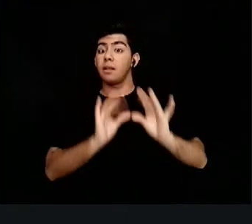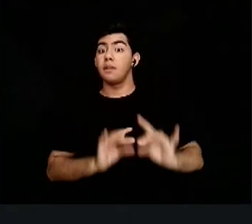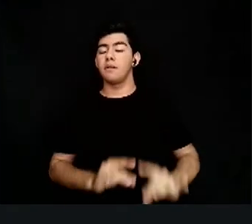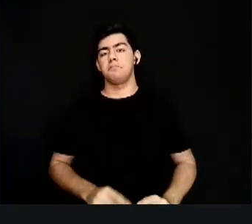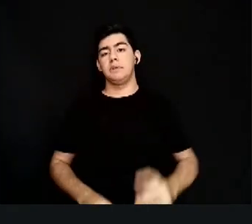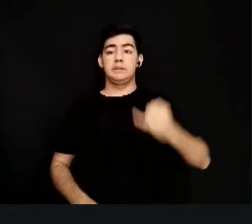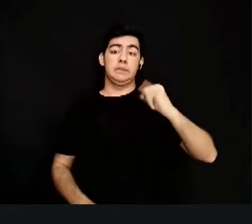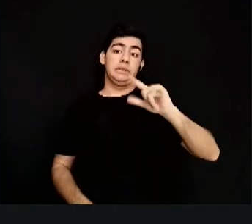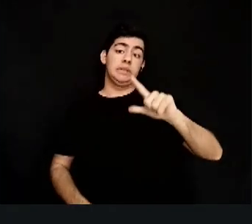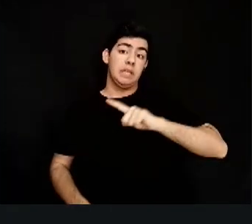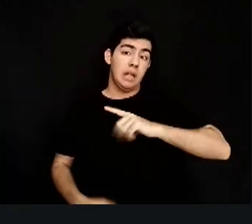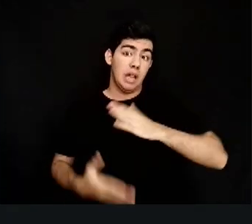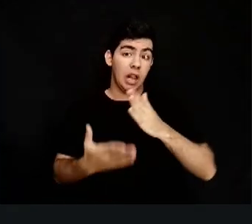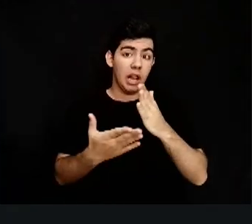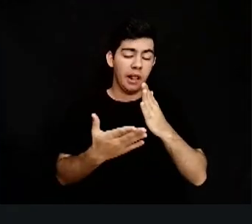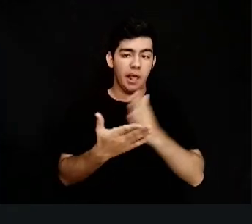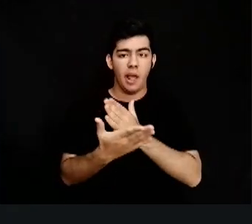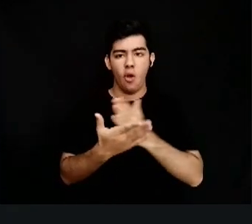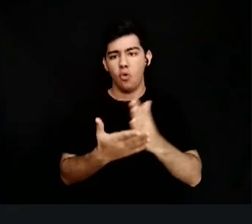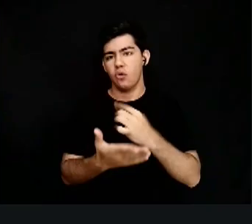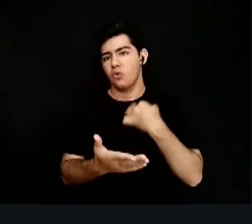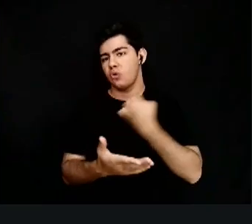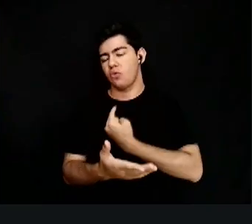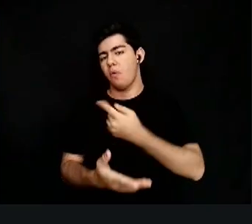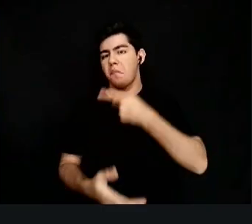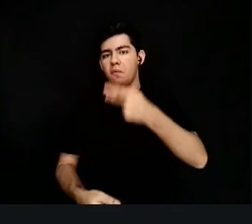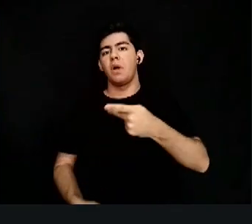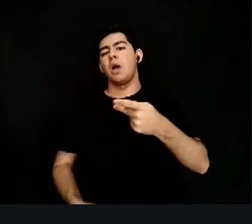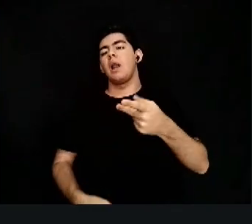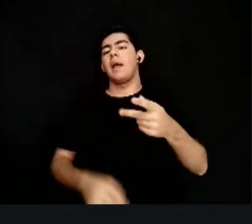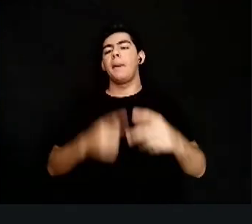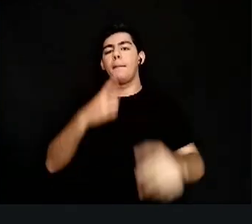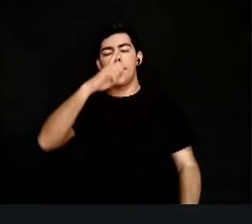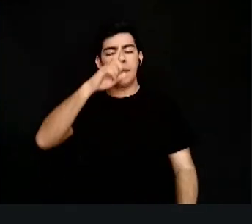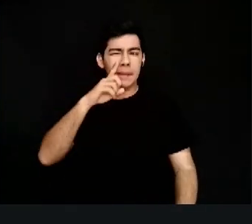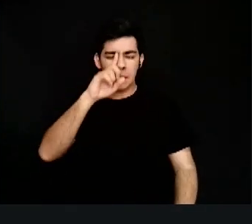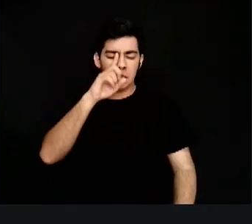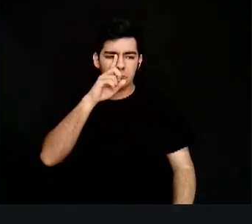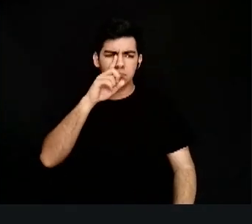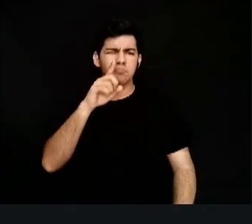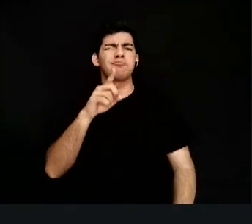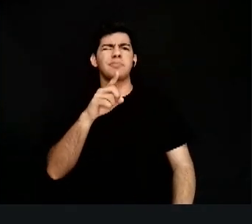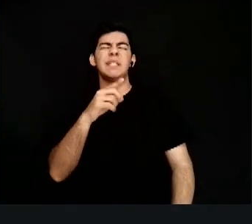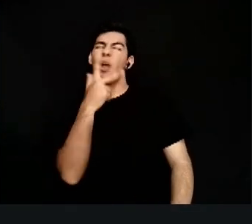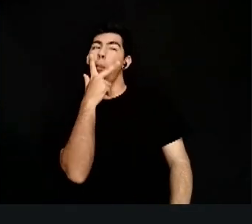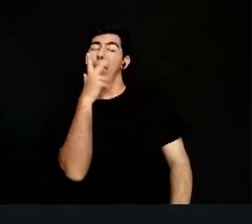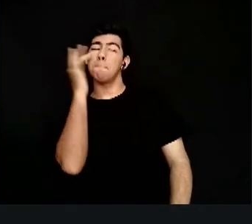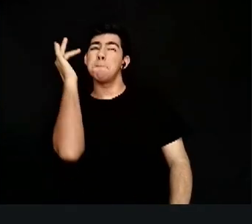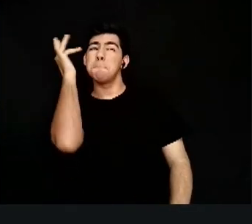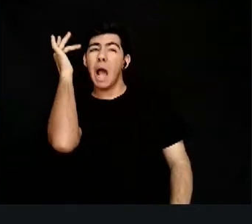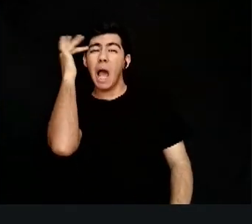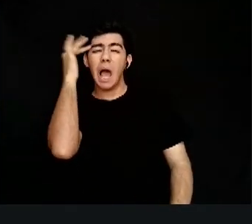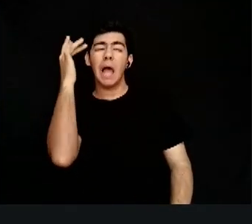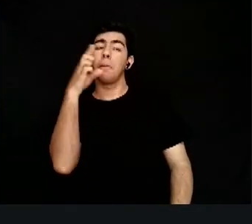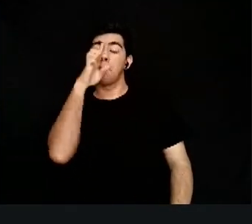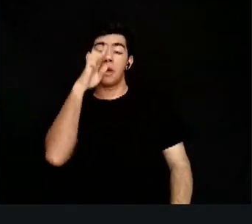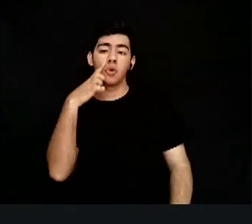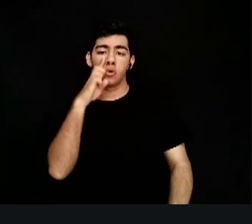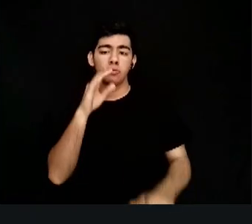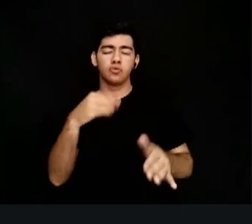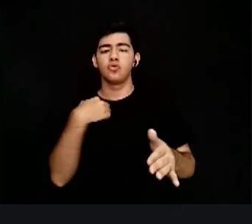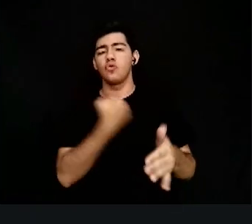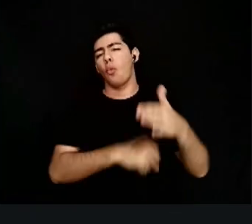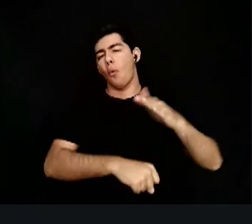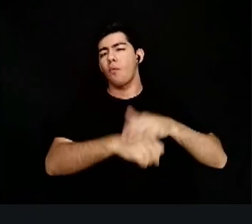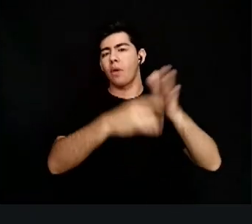detalhado, né? E se tiver alguns critérios que a gente chama de risco, né, de suspeita forte para ter trombose,